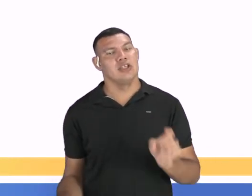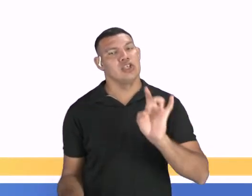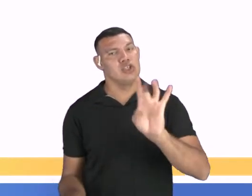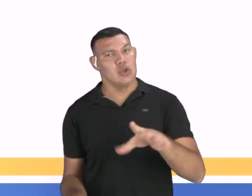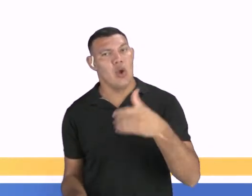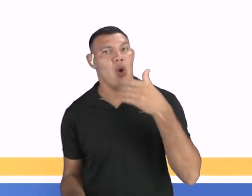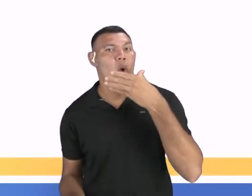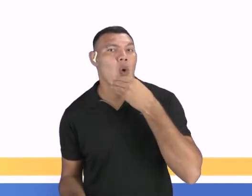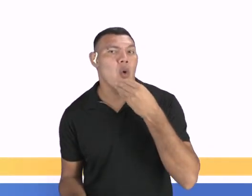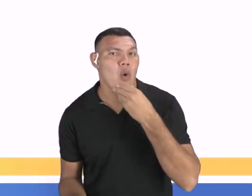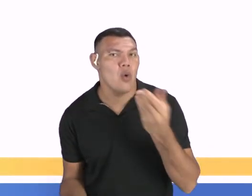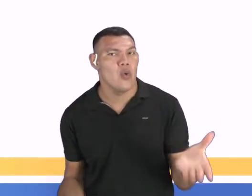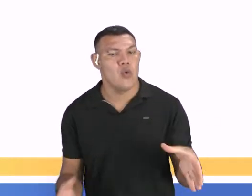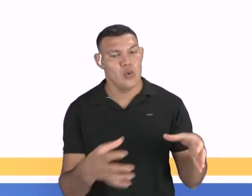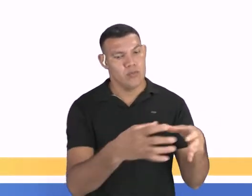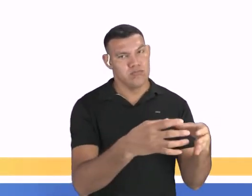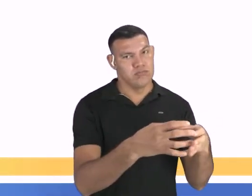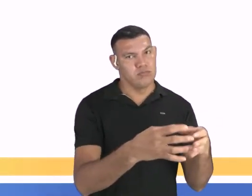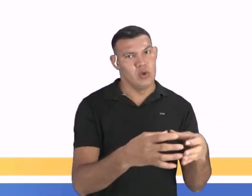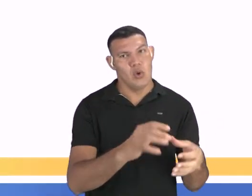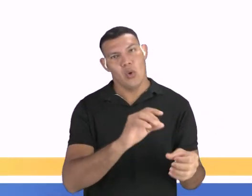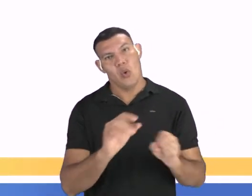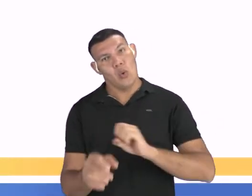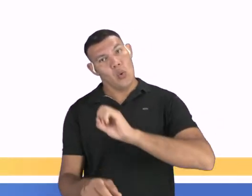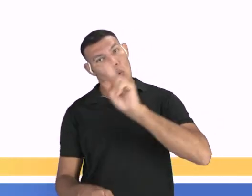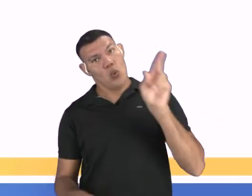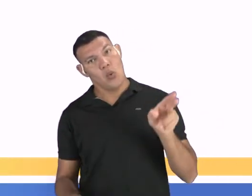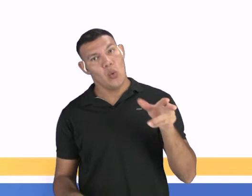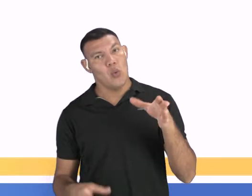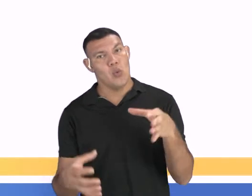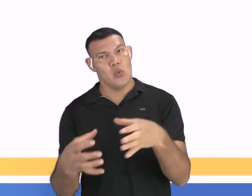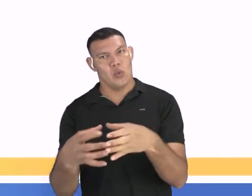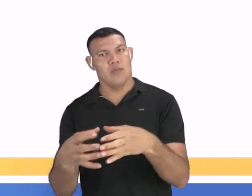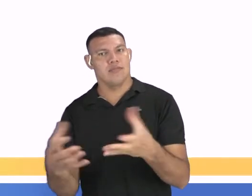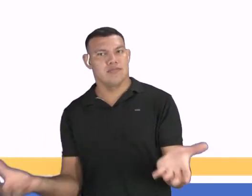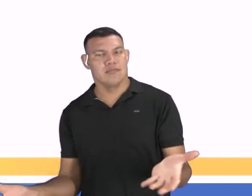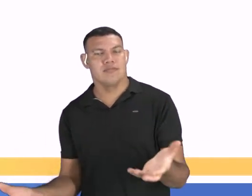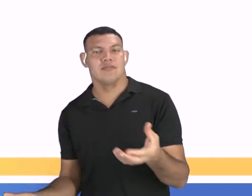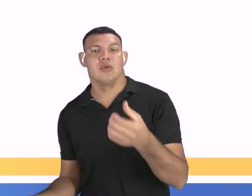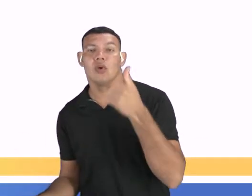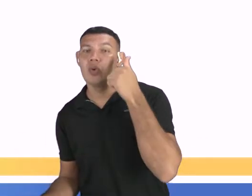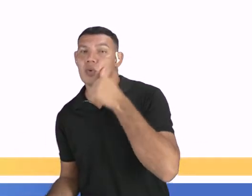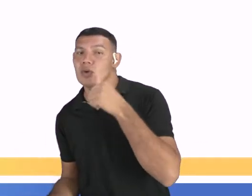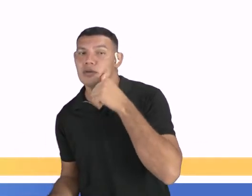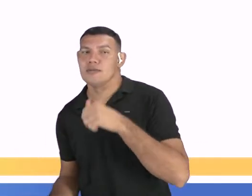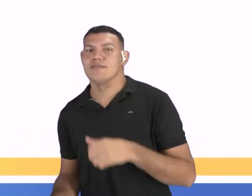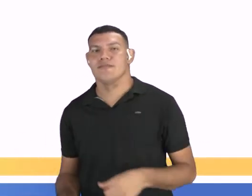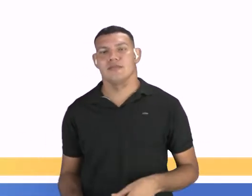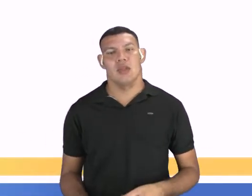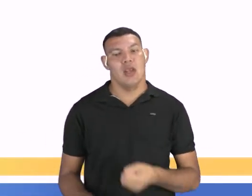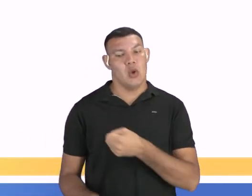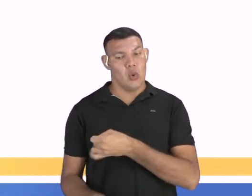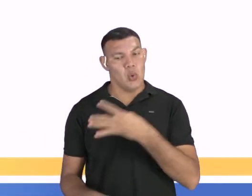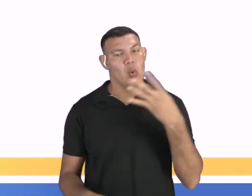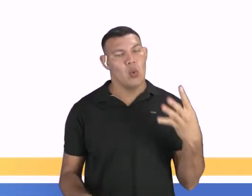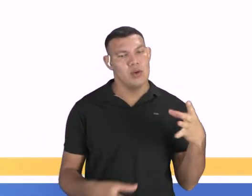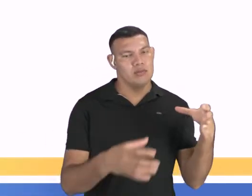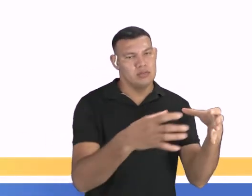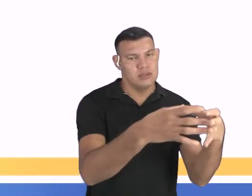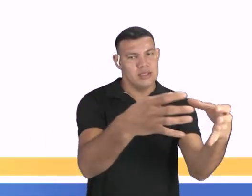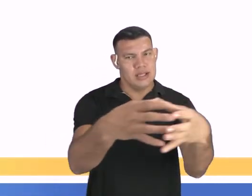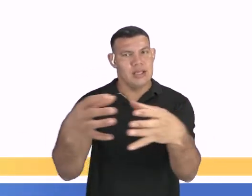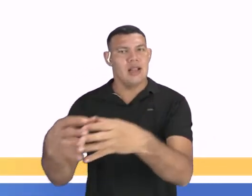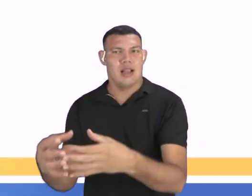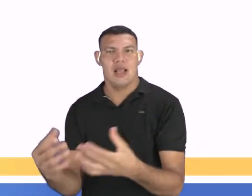menina ou só de menino. E a quantidade de alunos em cada grupo deveria ser sempre